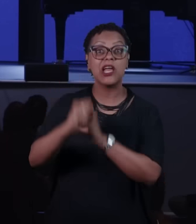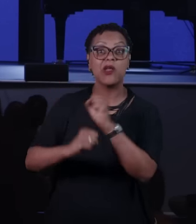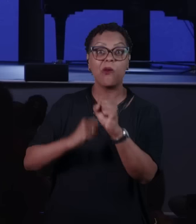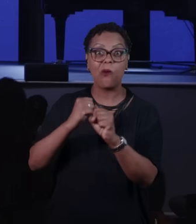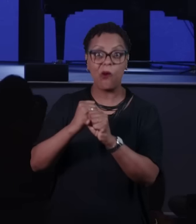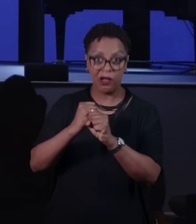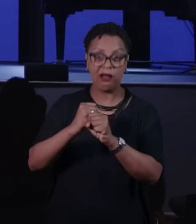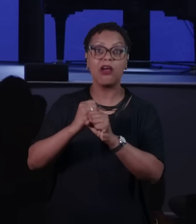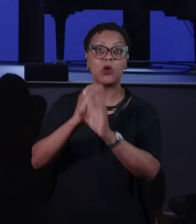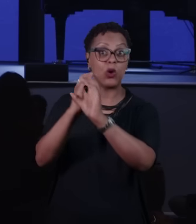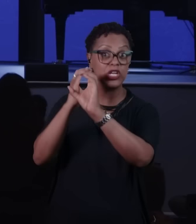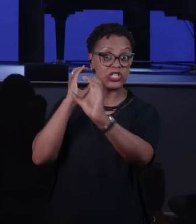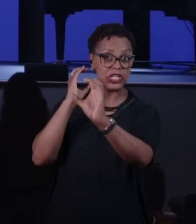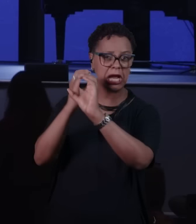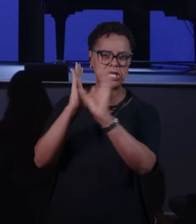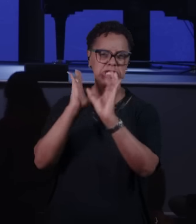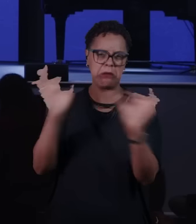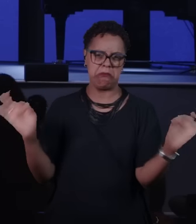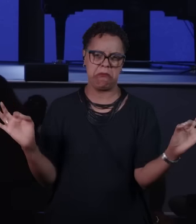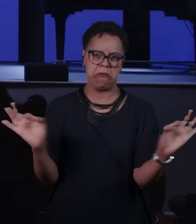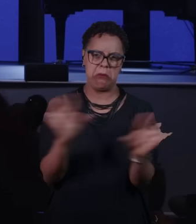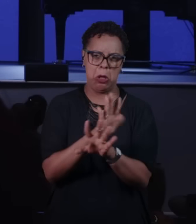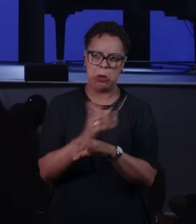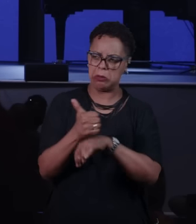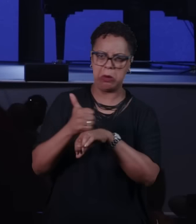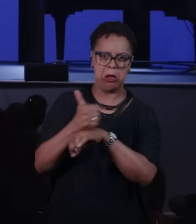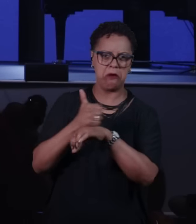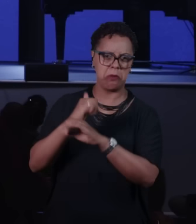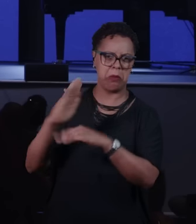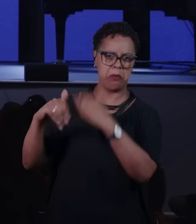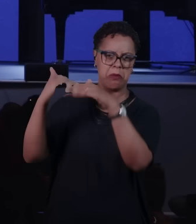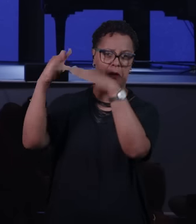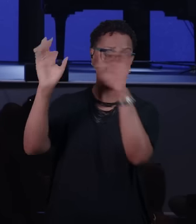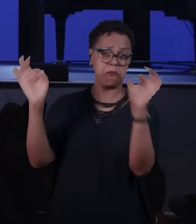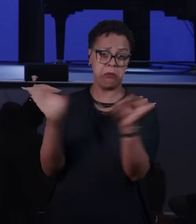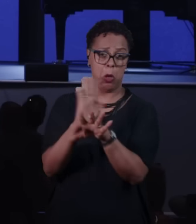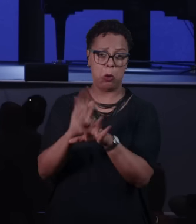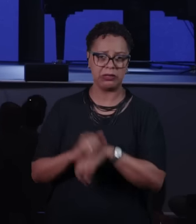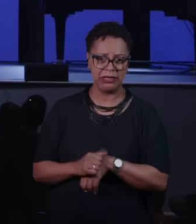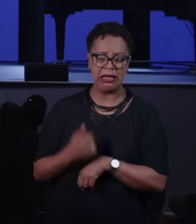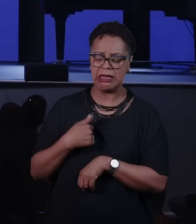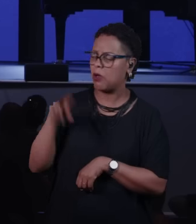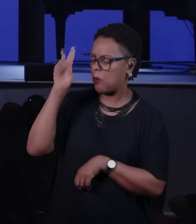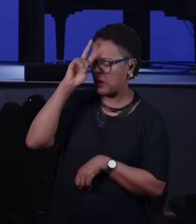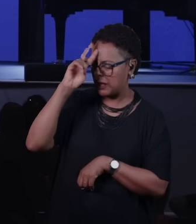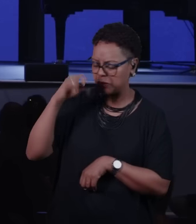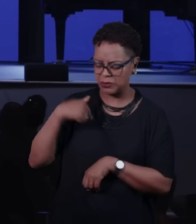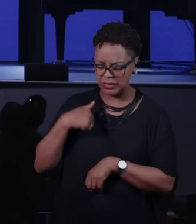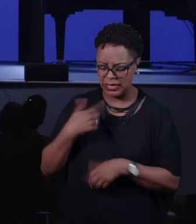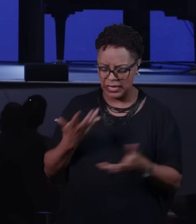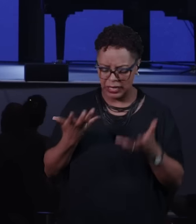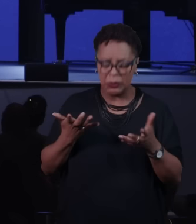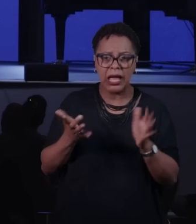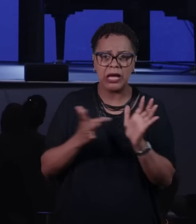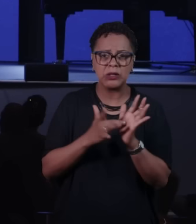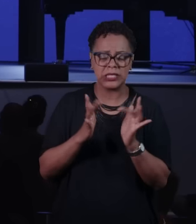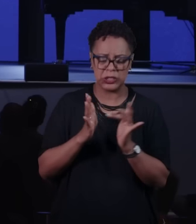tinha uma carreira preparada. E eu me lembro quando eu disse para Deus: Senhor, eu entrego tudo, eu quero ser